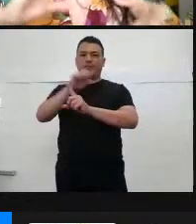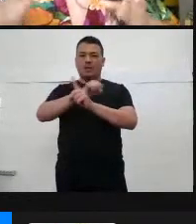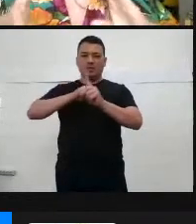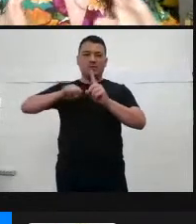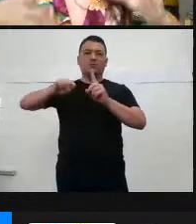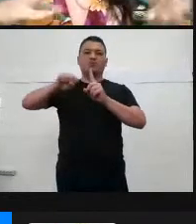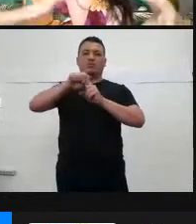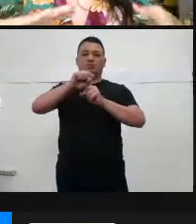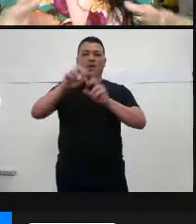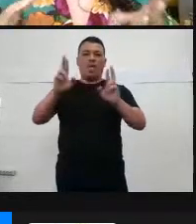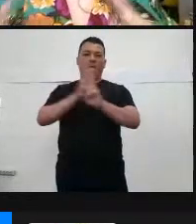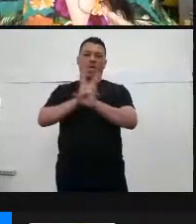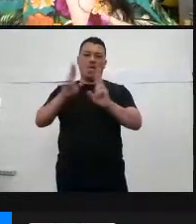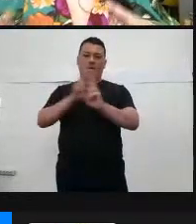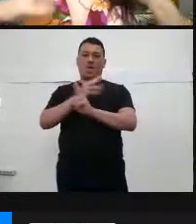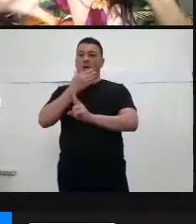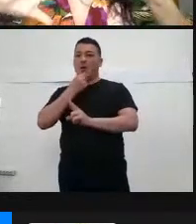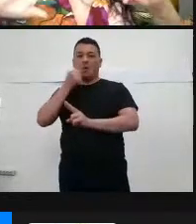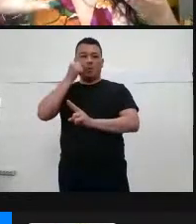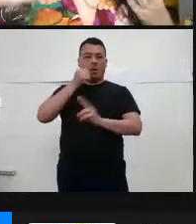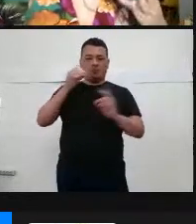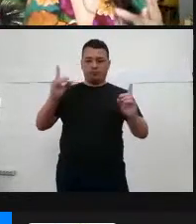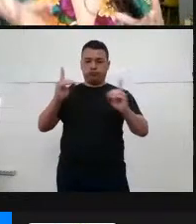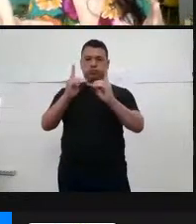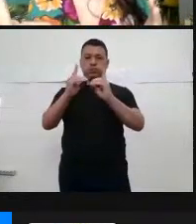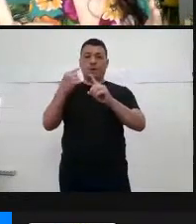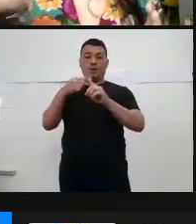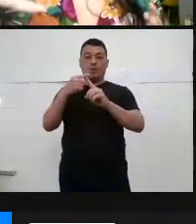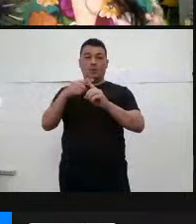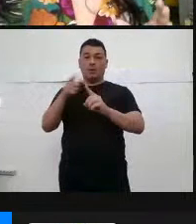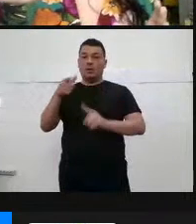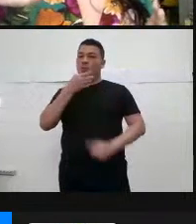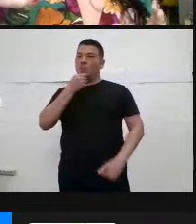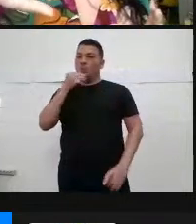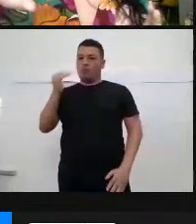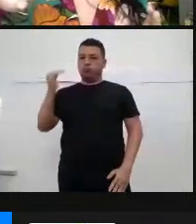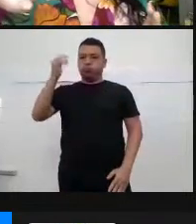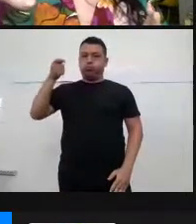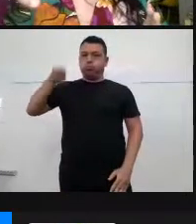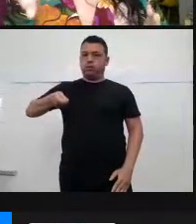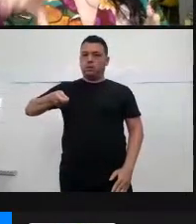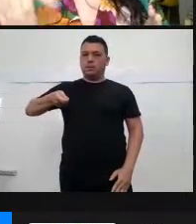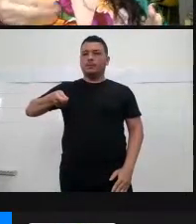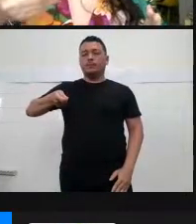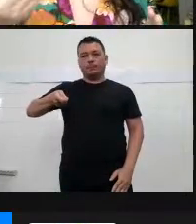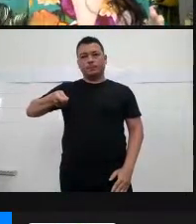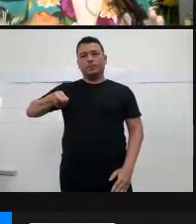a relação do masculino e feminino, porque a dominação masculina vai